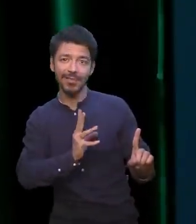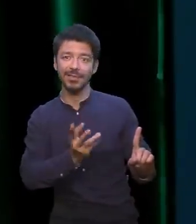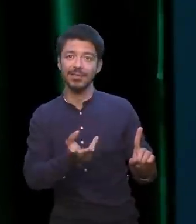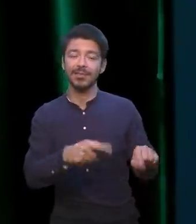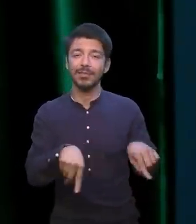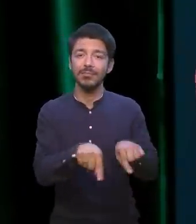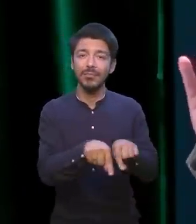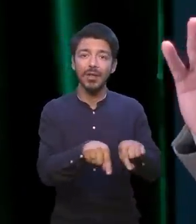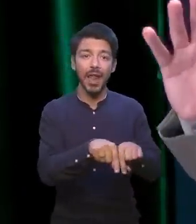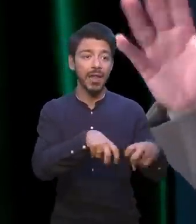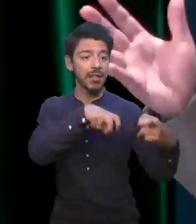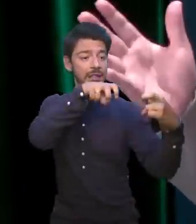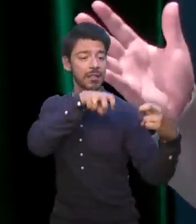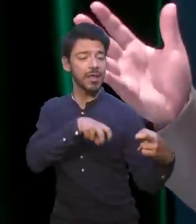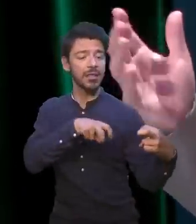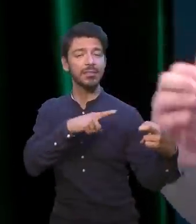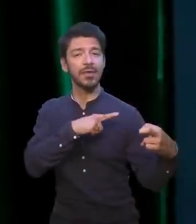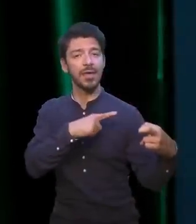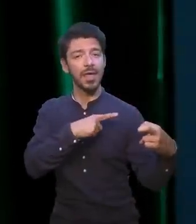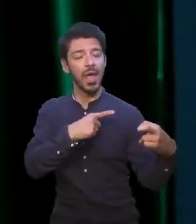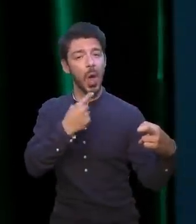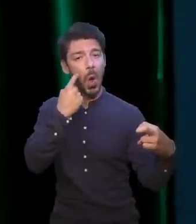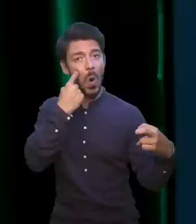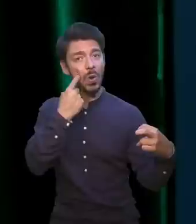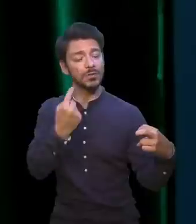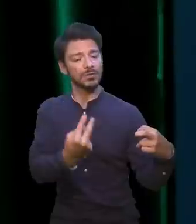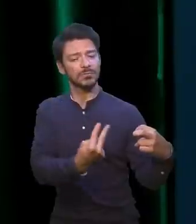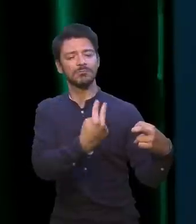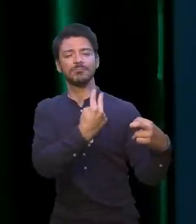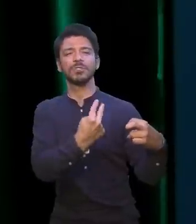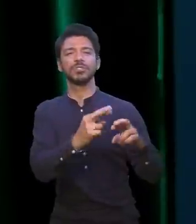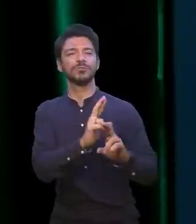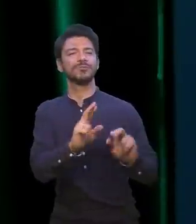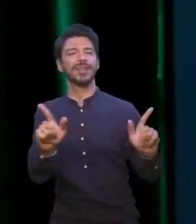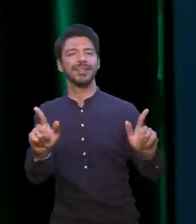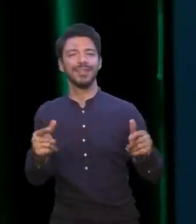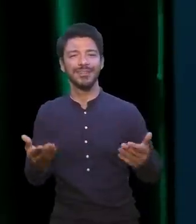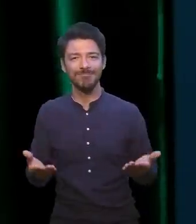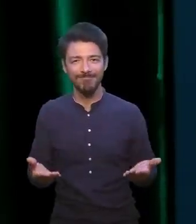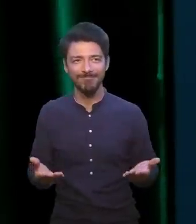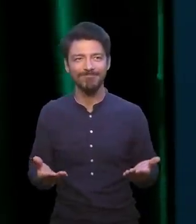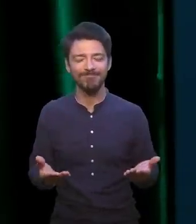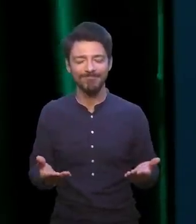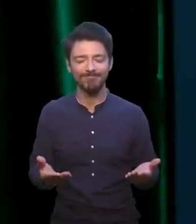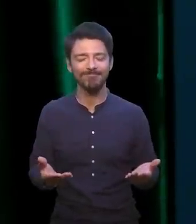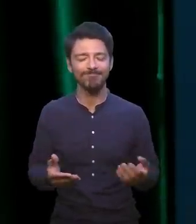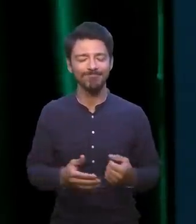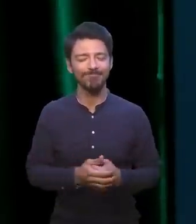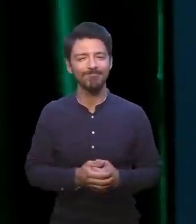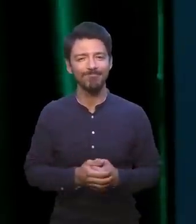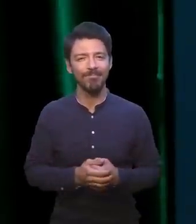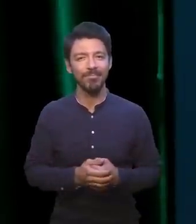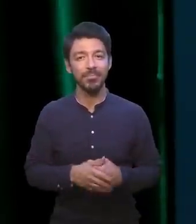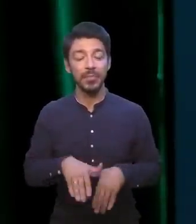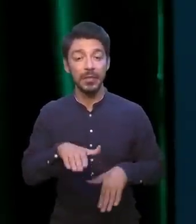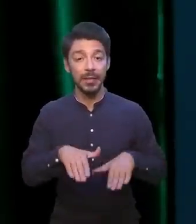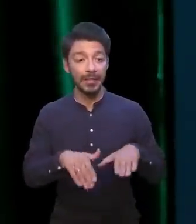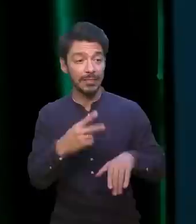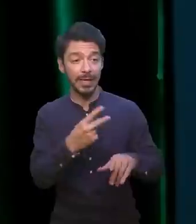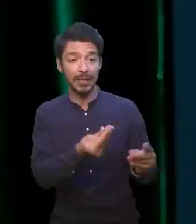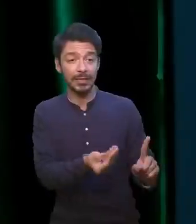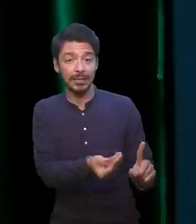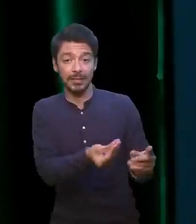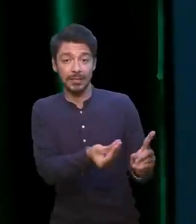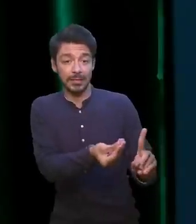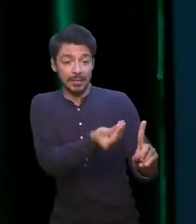família espírita vai ter um olhar diferente, um ângulo do desafio. Se ele não tiver nada de novo para